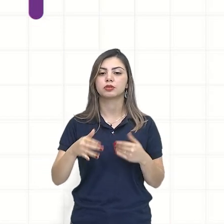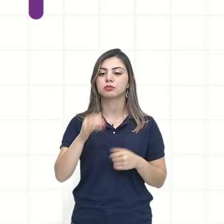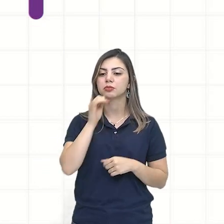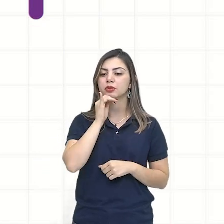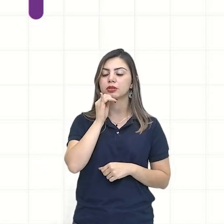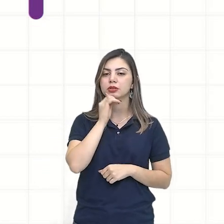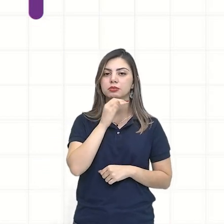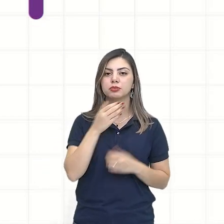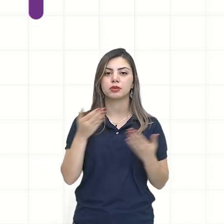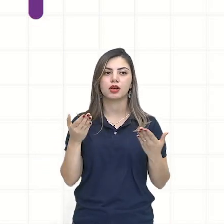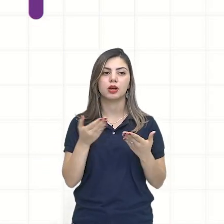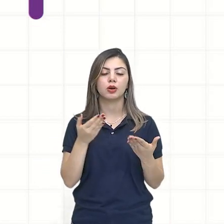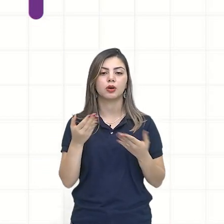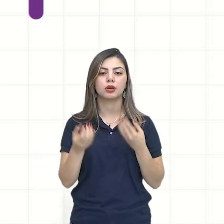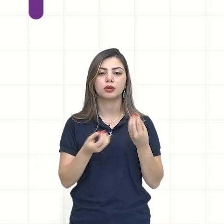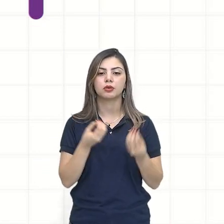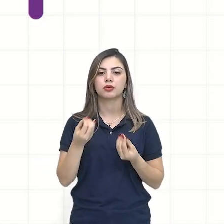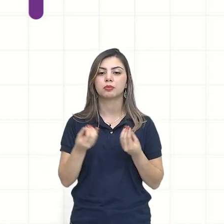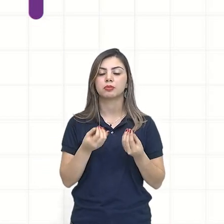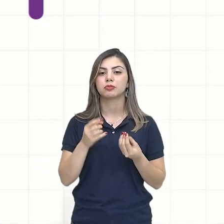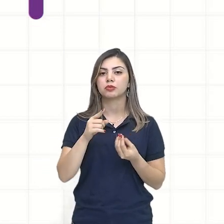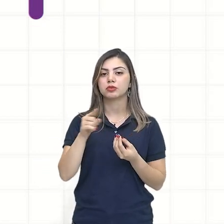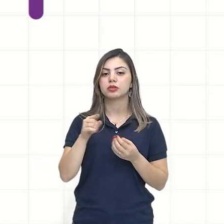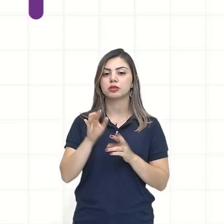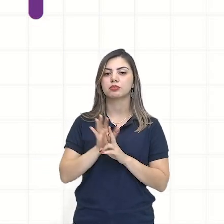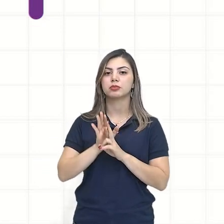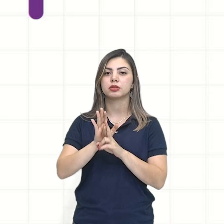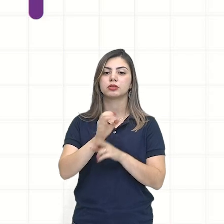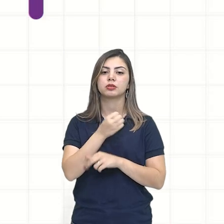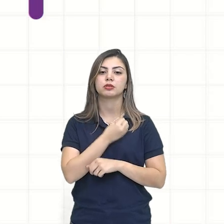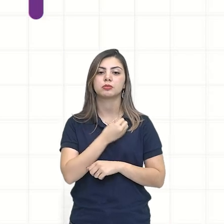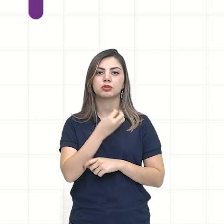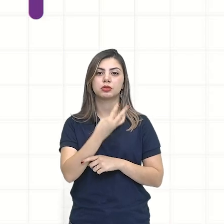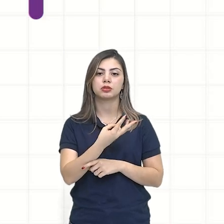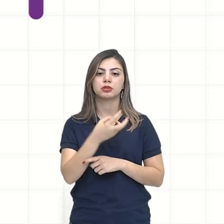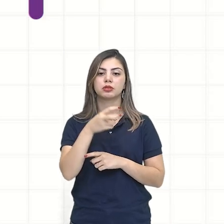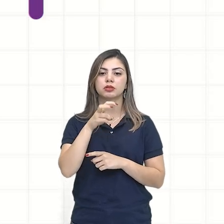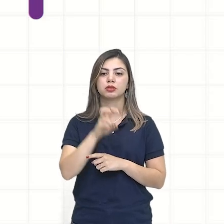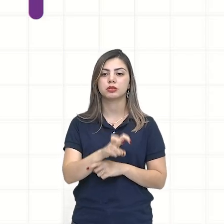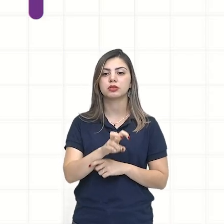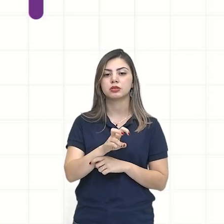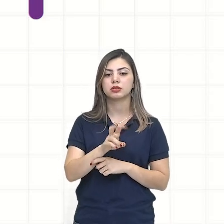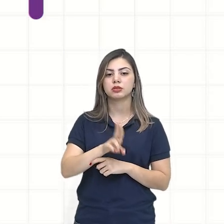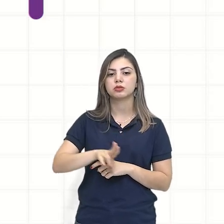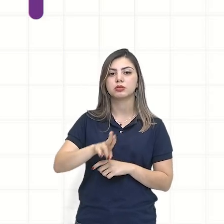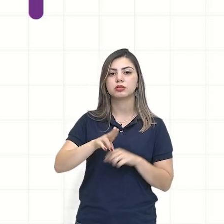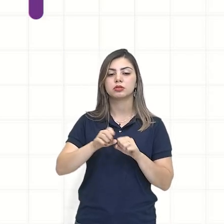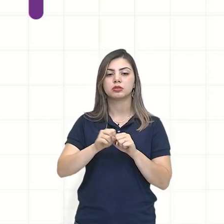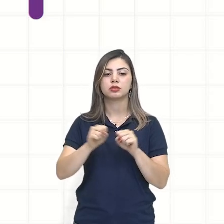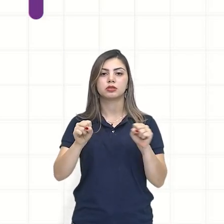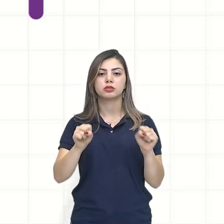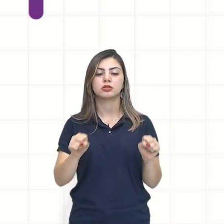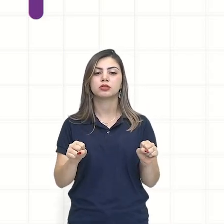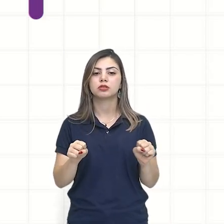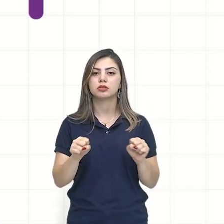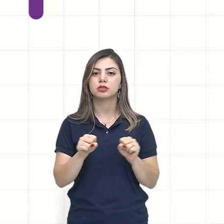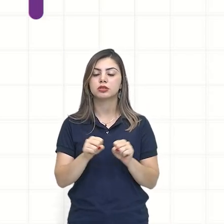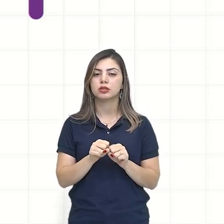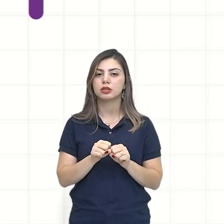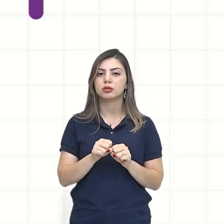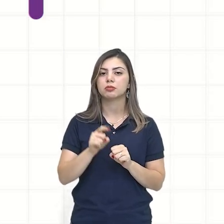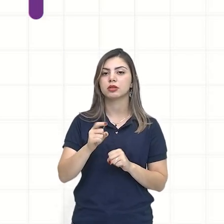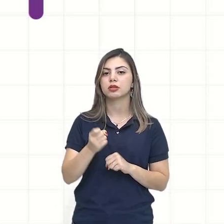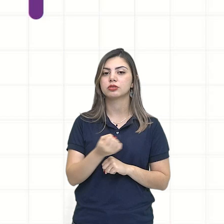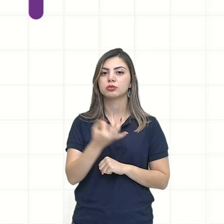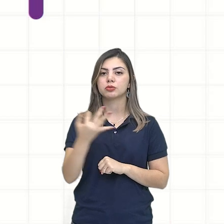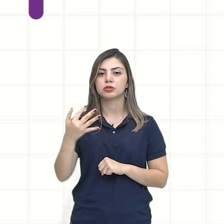nós temos aqui, represente o número 35 usando os símbolos, né, de numeração egípcio. Então, ó, para